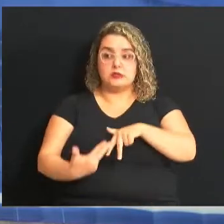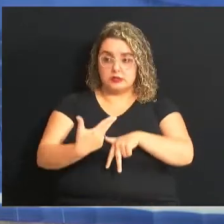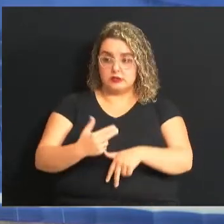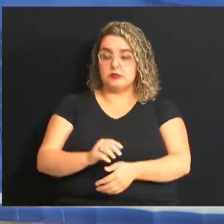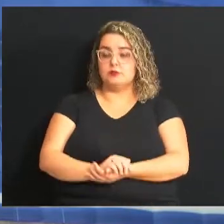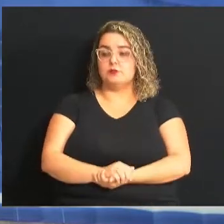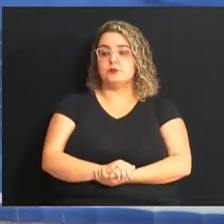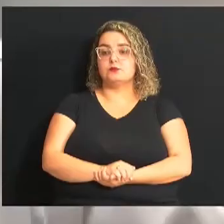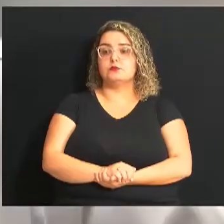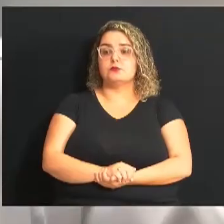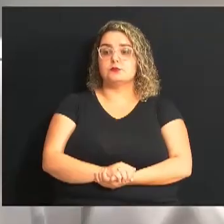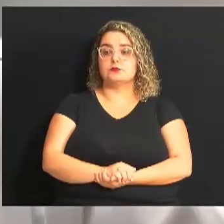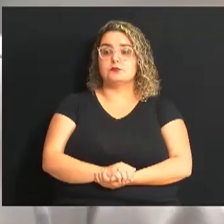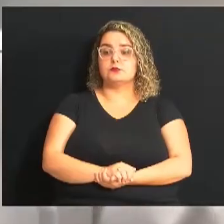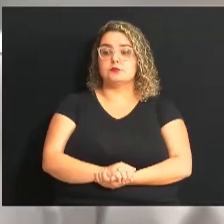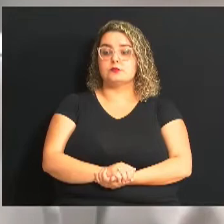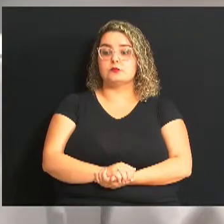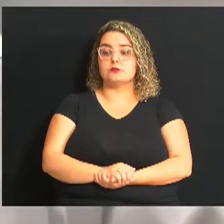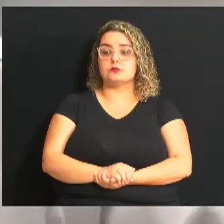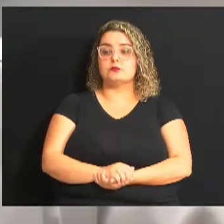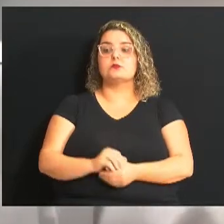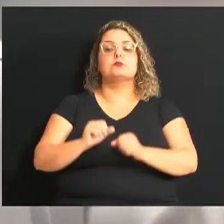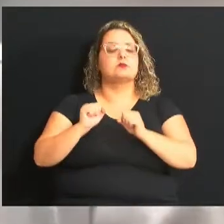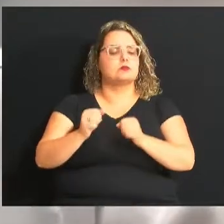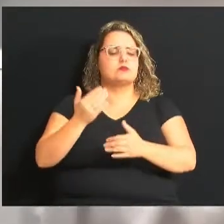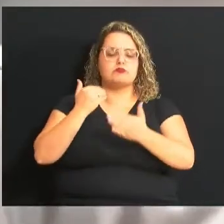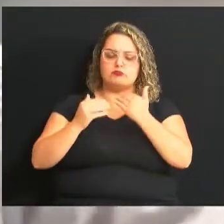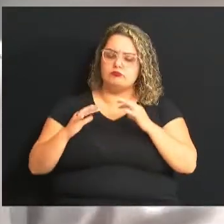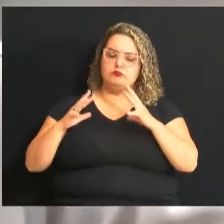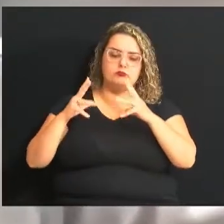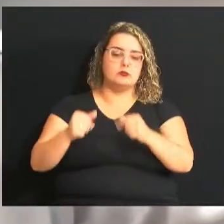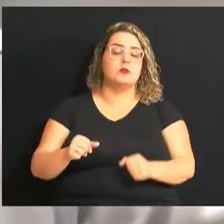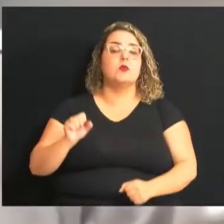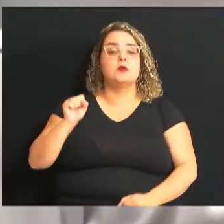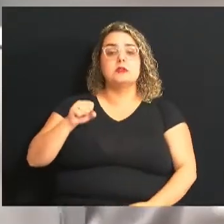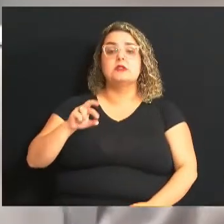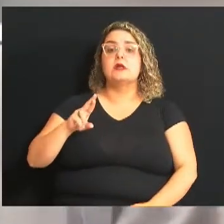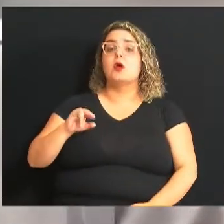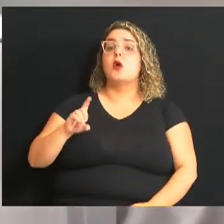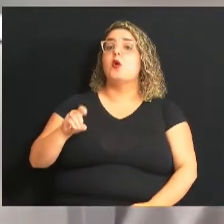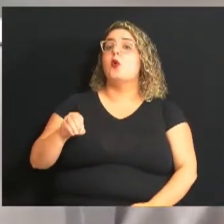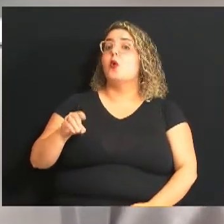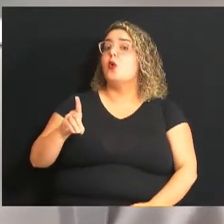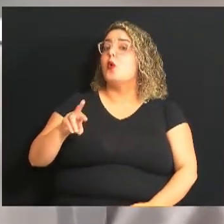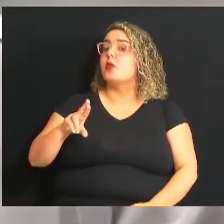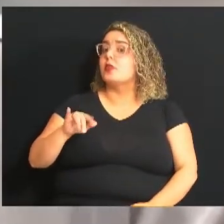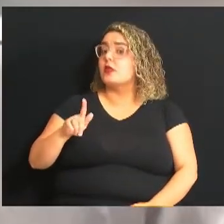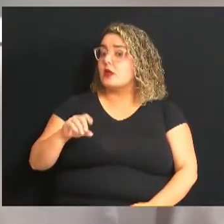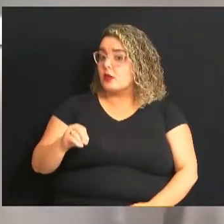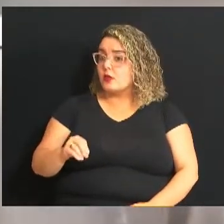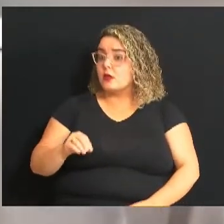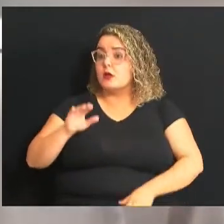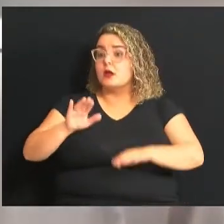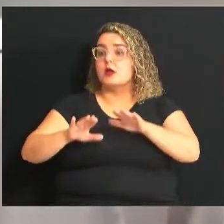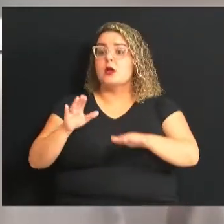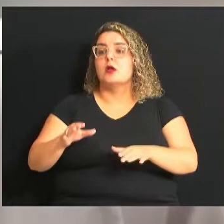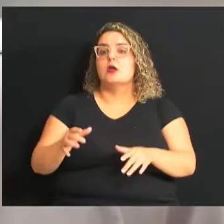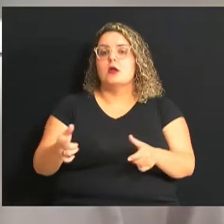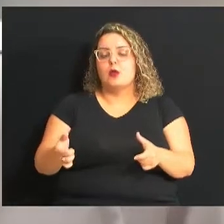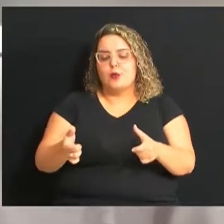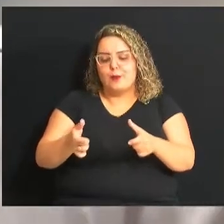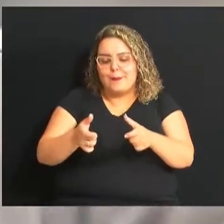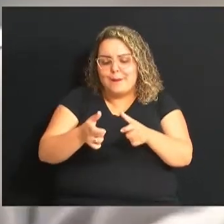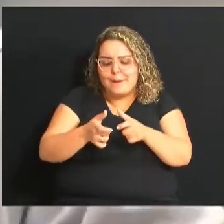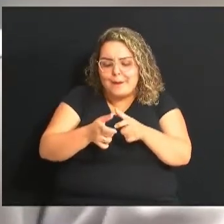Vai poder comer de tudo, sim, Rodrigo. O que acontece é que o paciente come uma menor